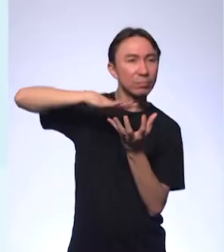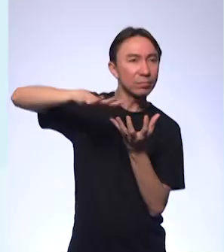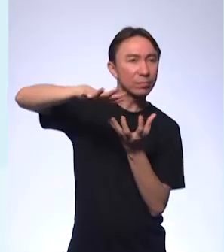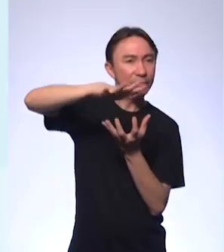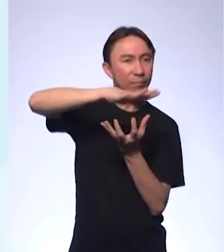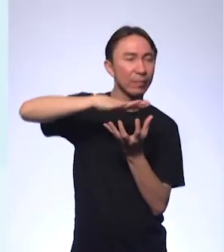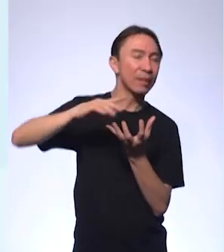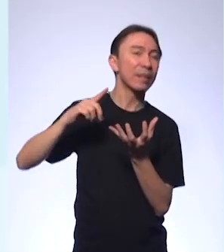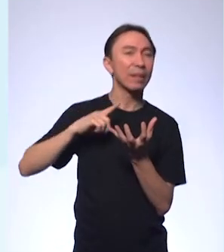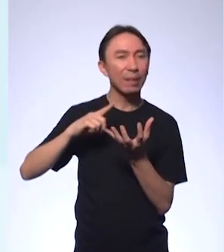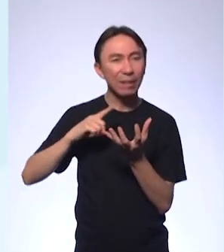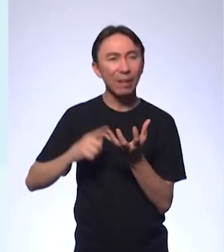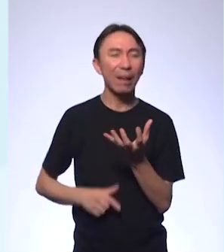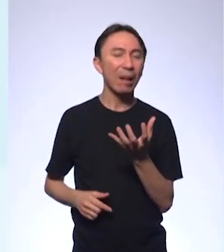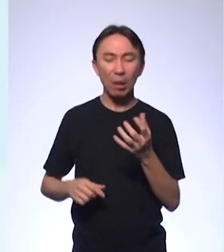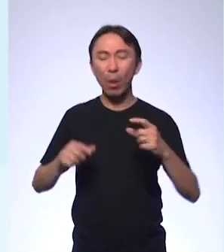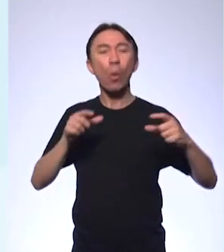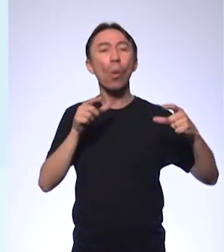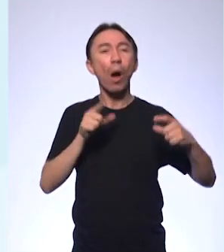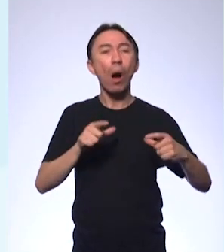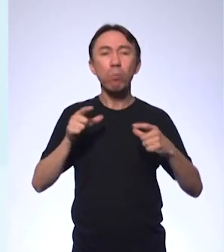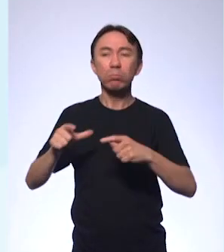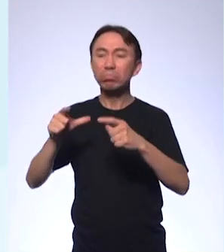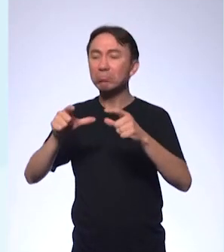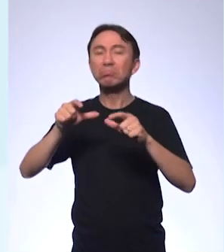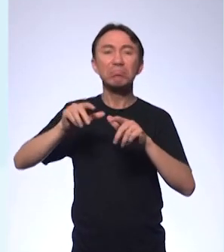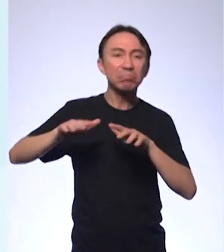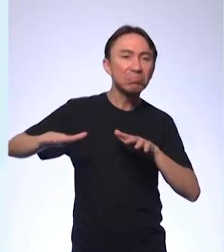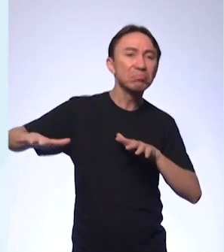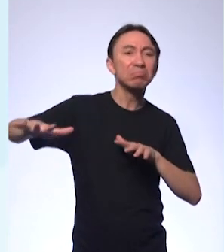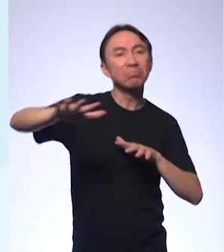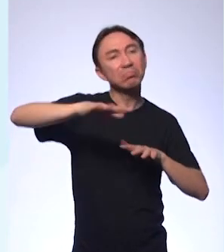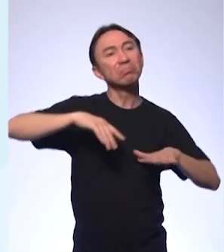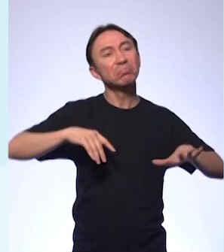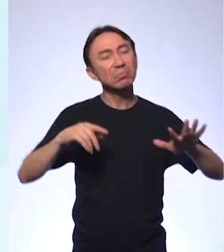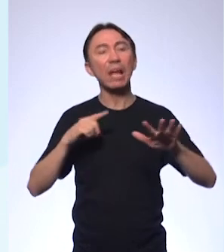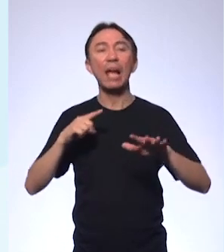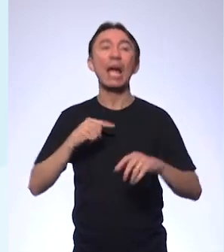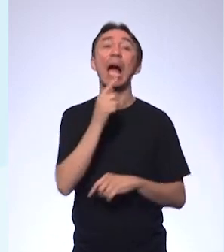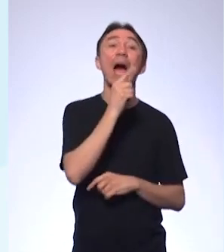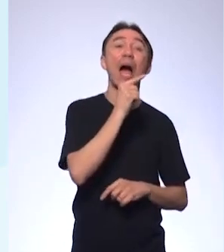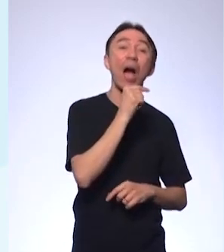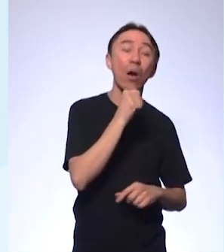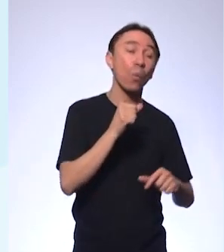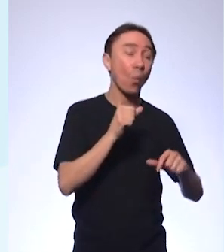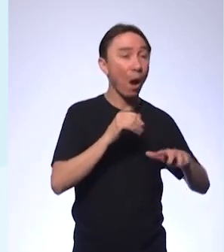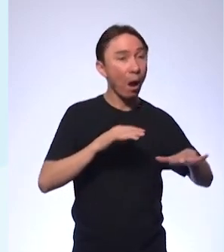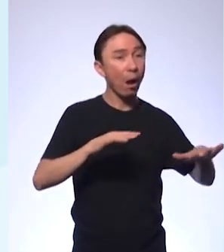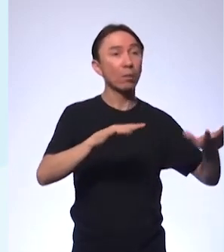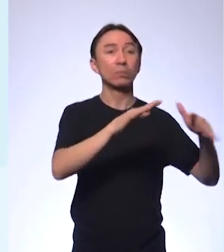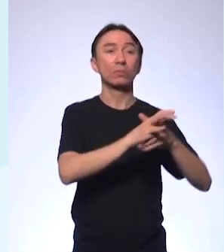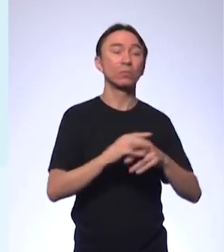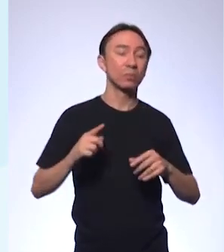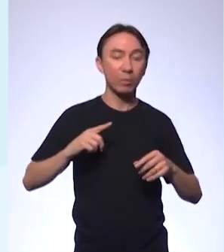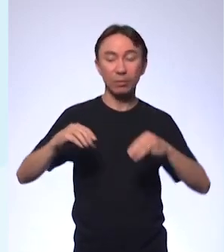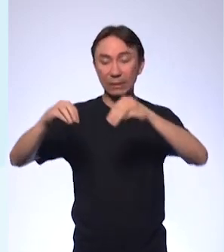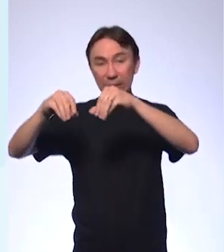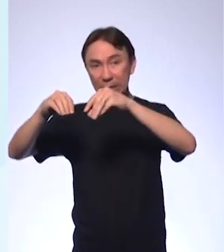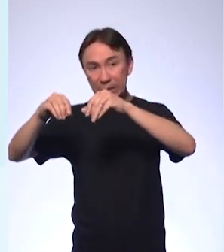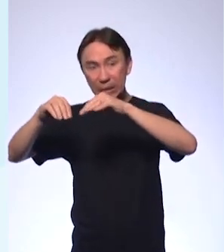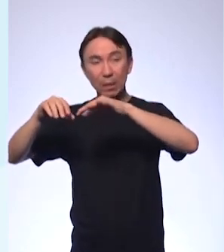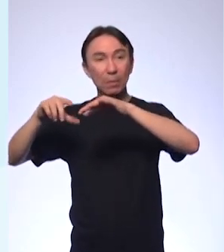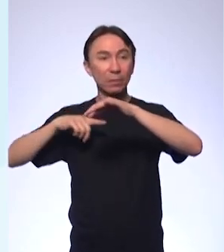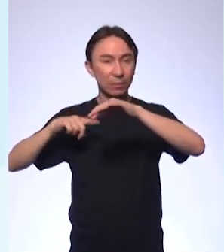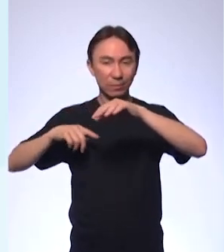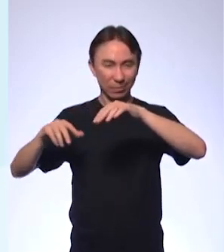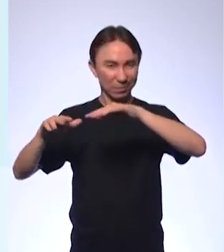né, de diversos ambientes. Então, a gente tem, como eu comentei, ecossistemas aquáticos, ecossistemas terrestres, né? E quando a